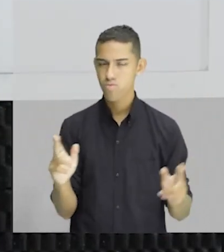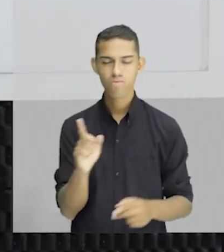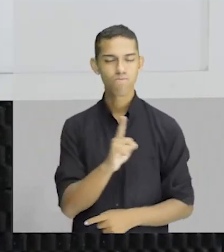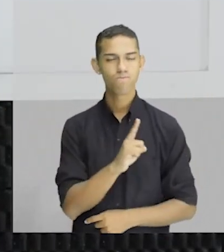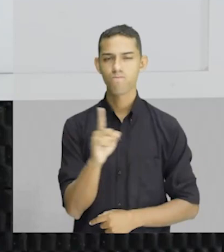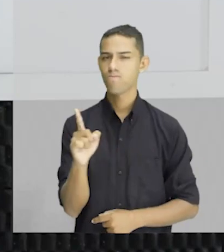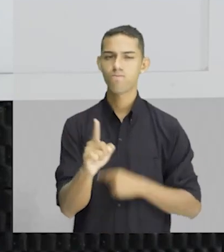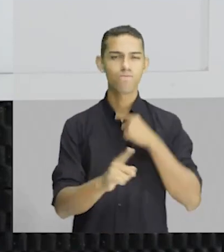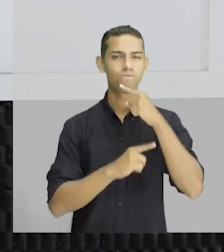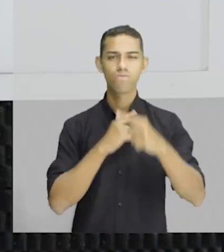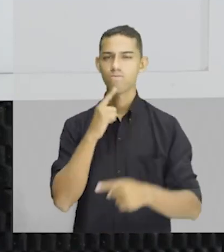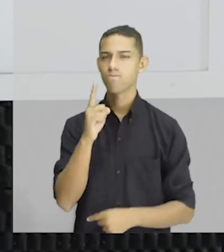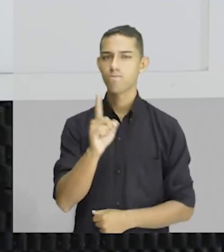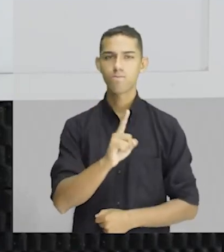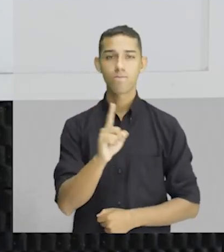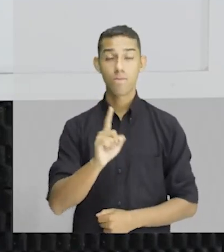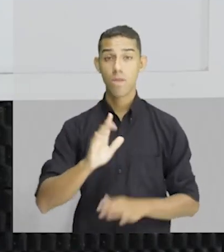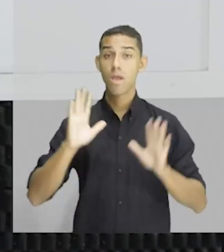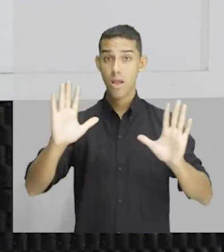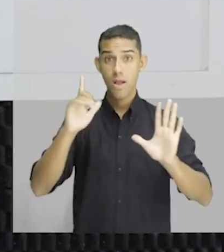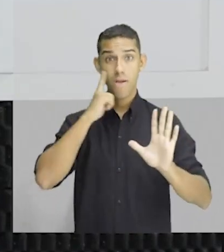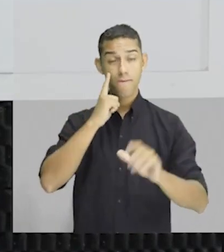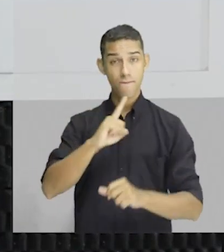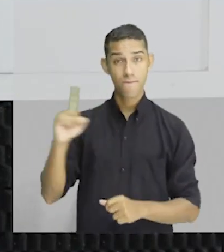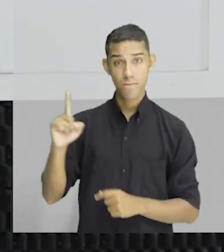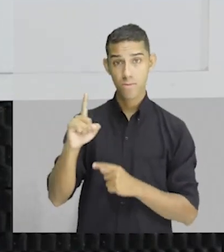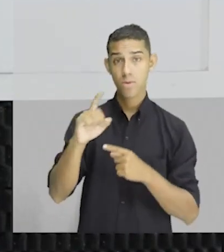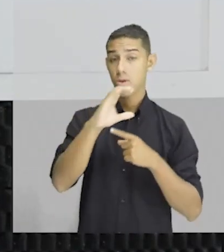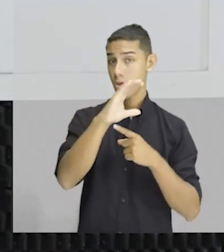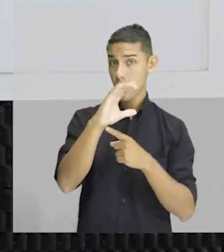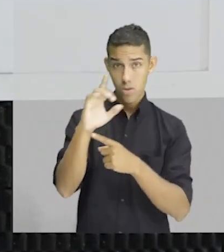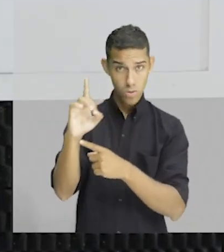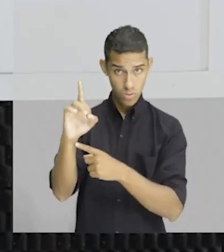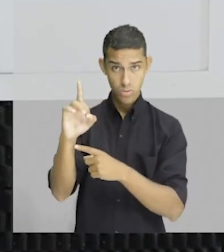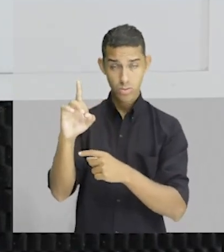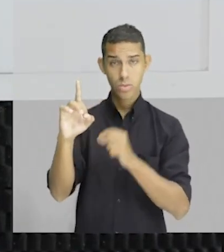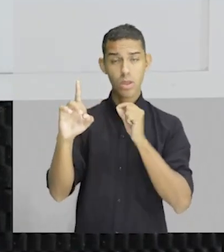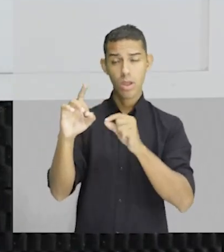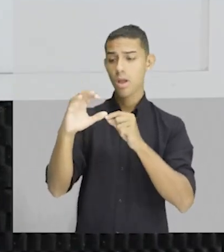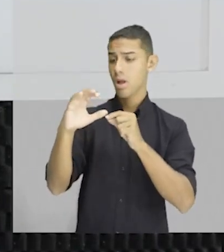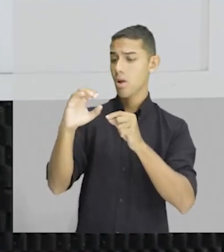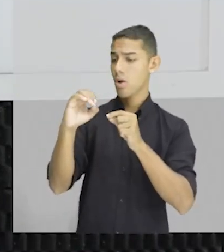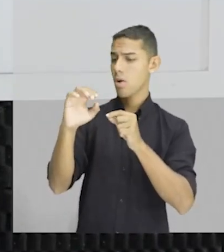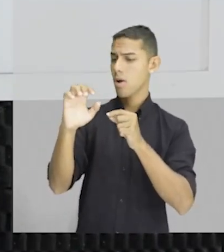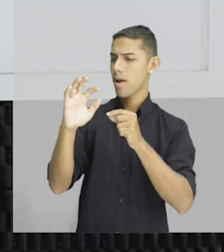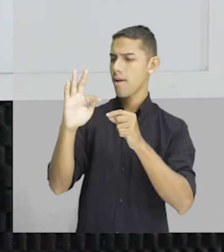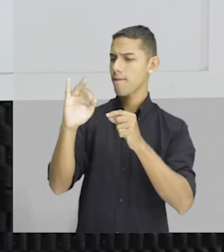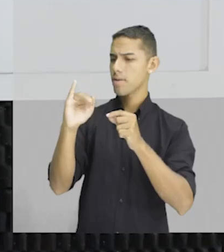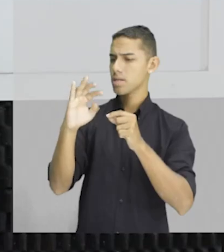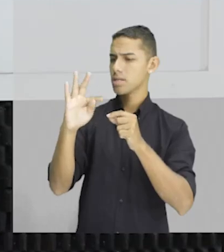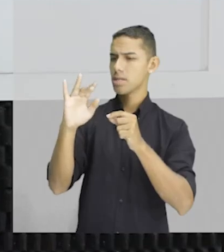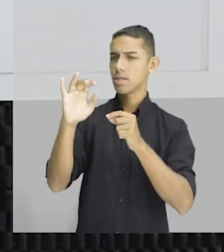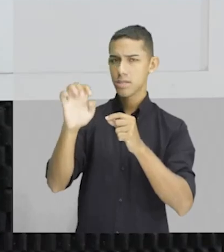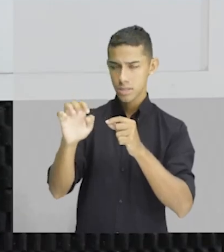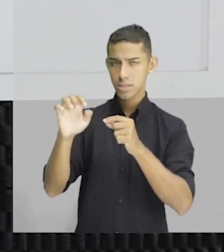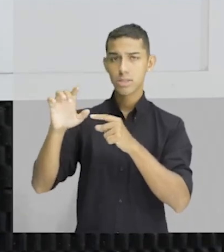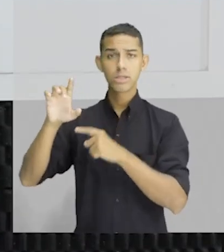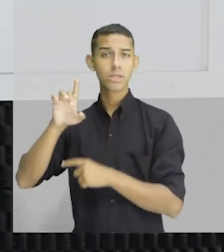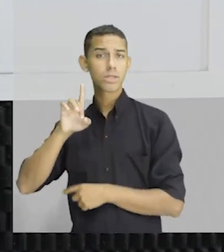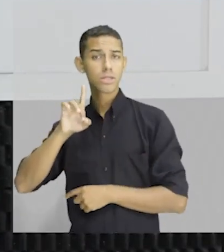Vejam que esse coeficiente que nós chamamos, o coeficiente de dilatação, nesse caso, linear de uma